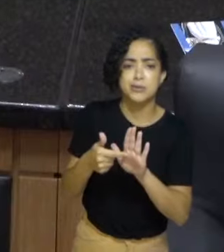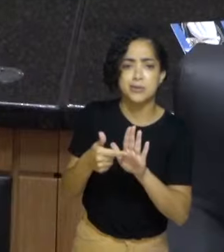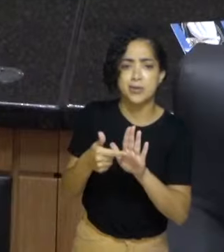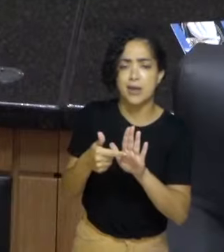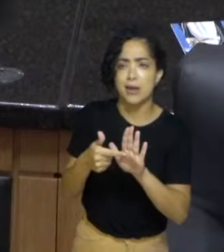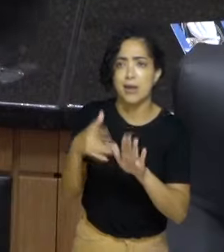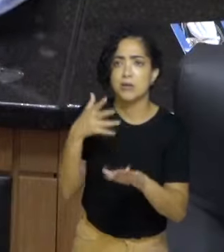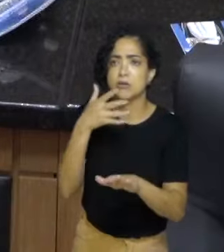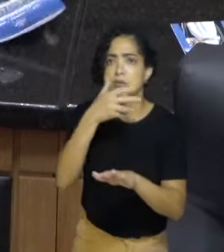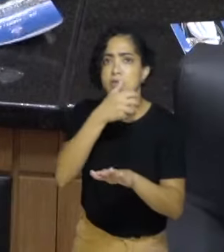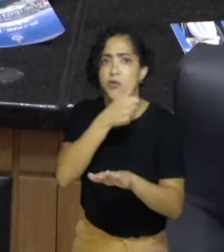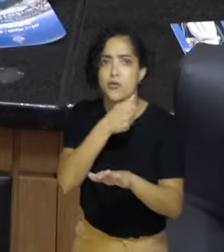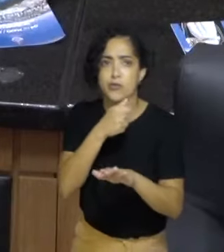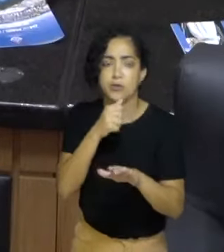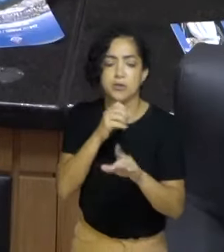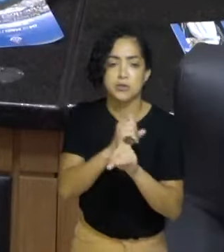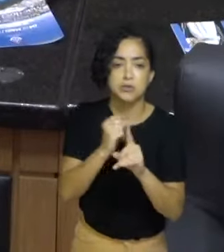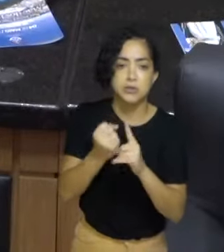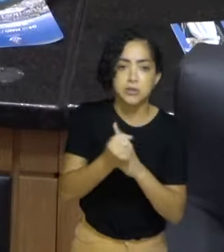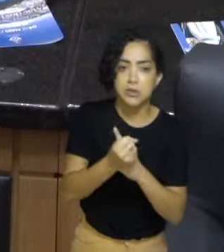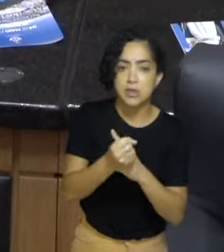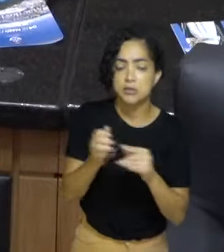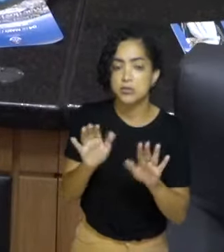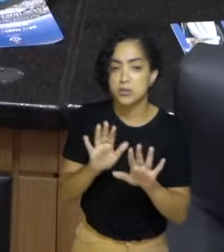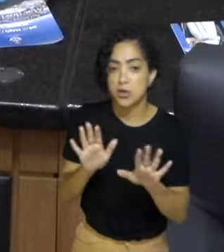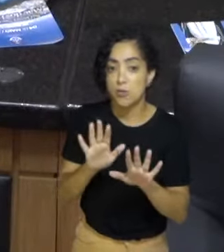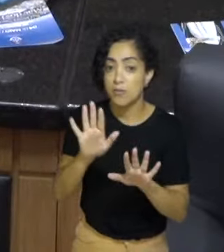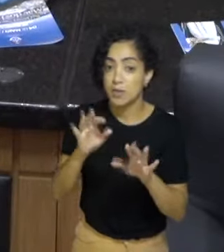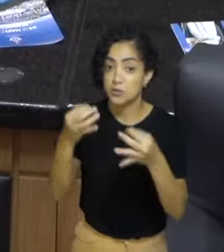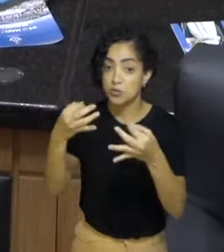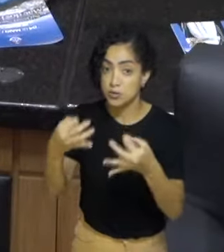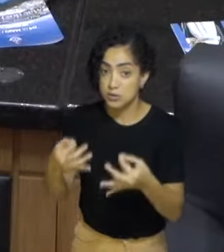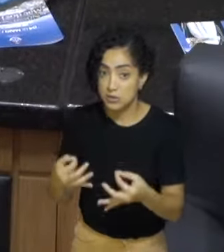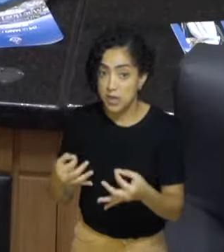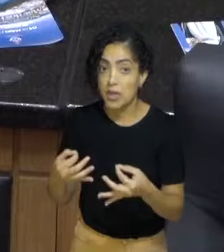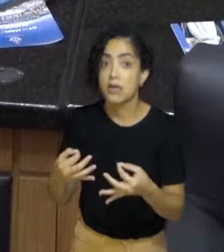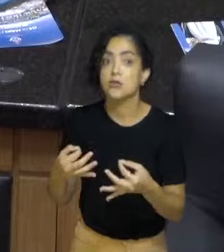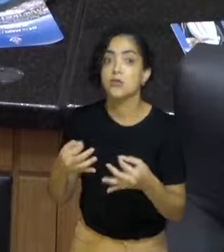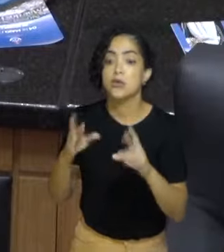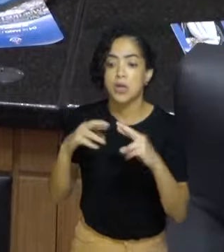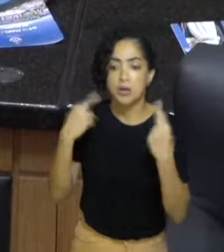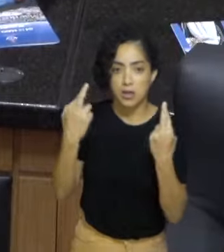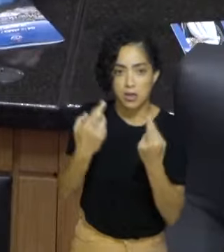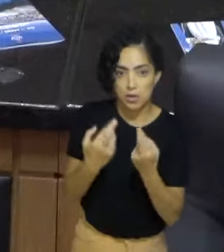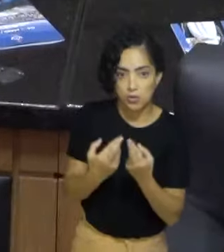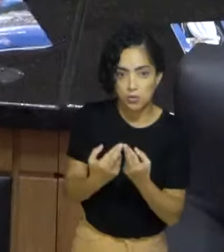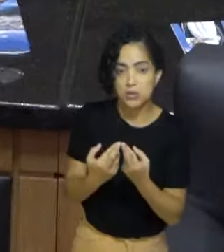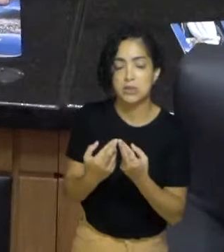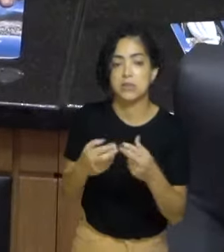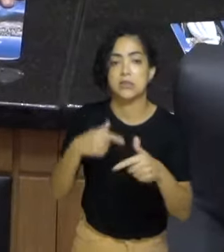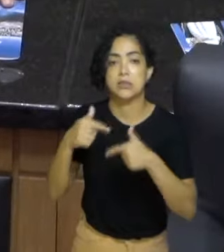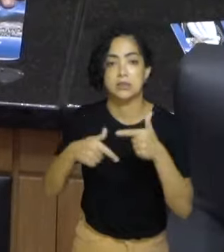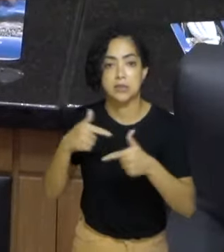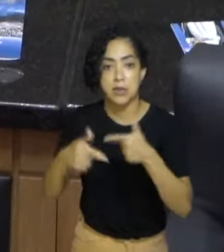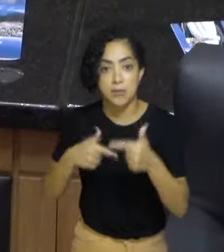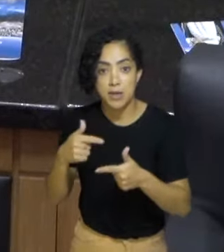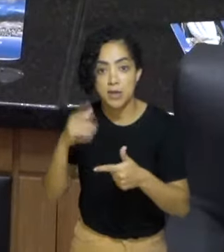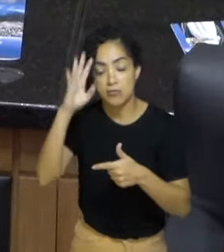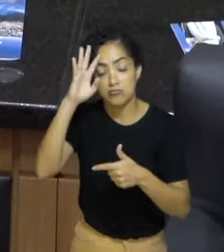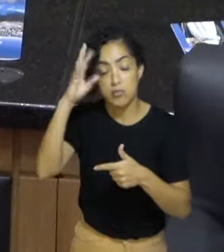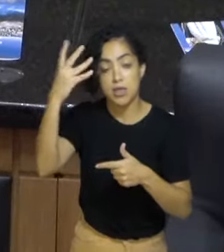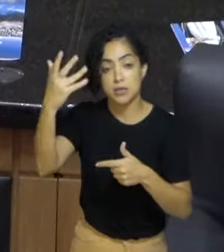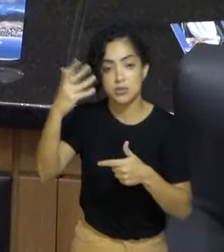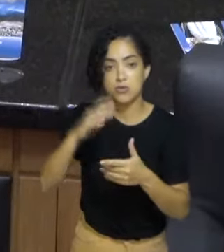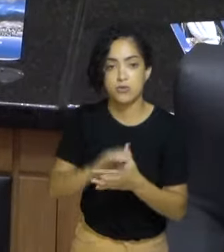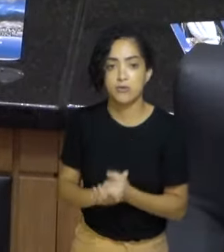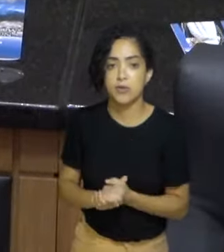da pátria e da sociedade. A maneira mais correta de tudo isso é juntar todos nós aqui e trabalhar em prol da sociedade buscando solução. E aqui eu